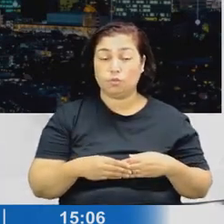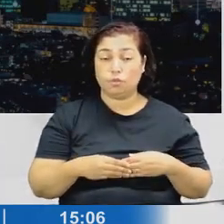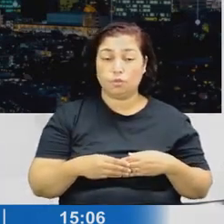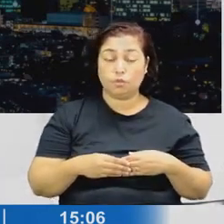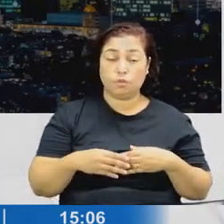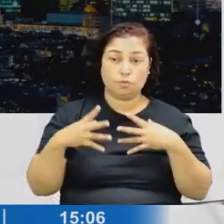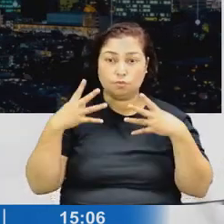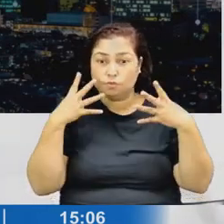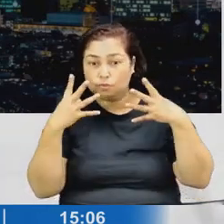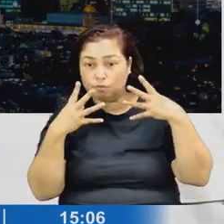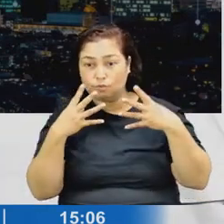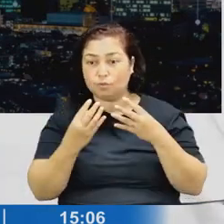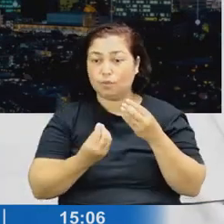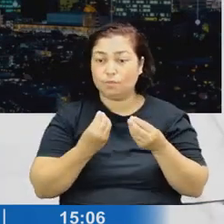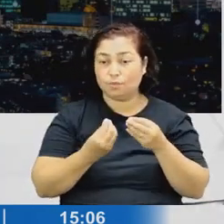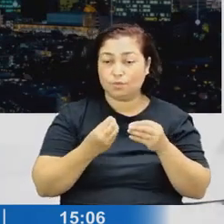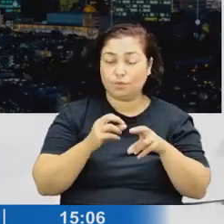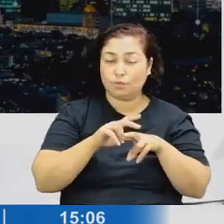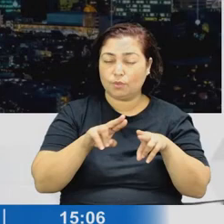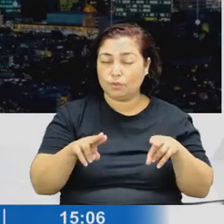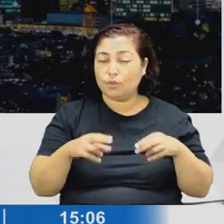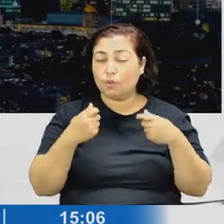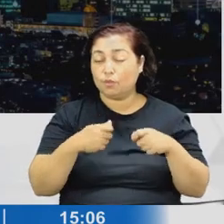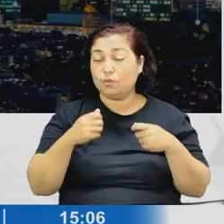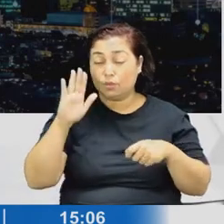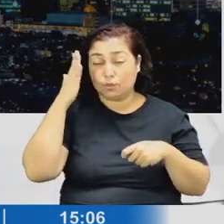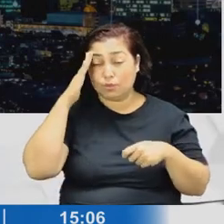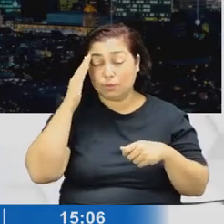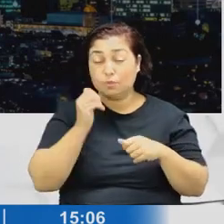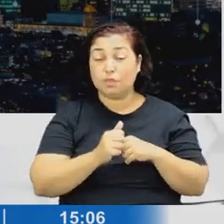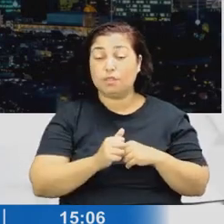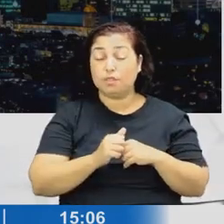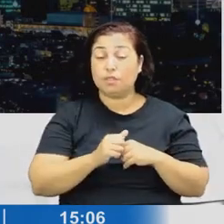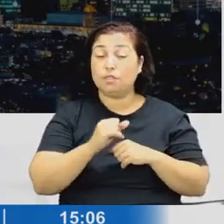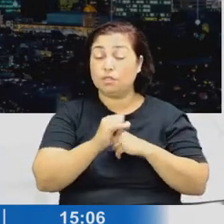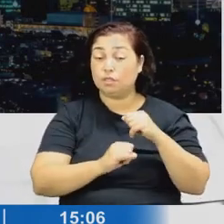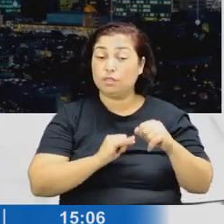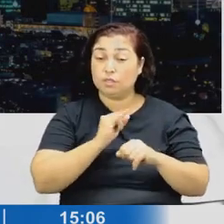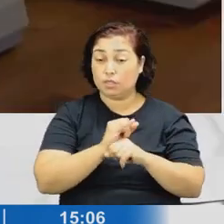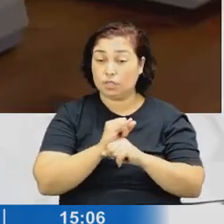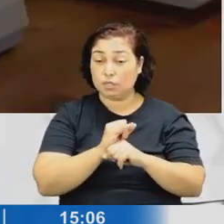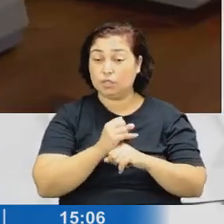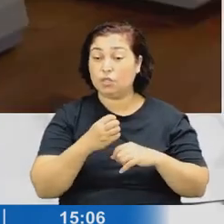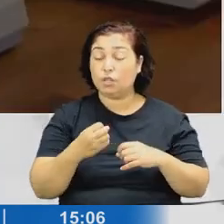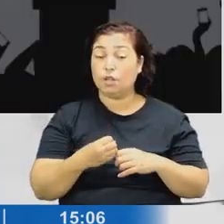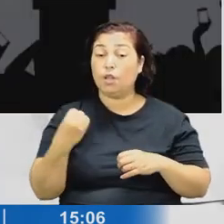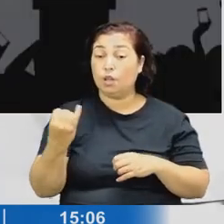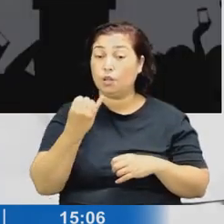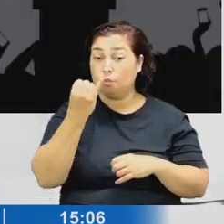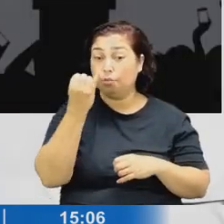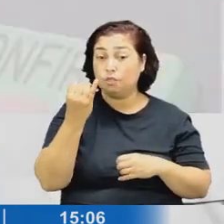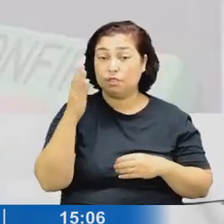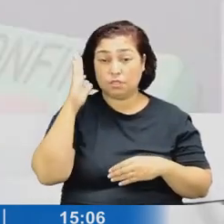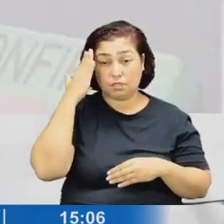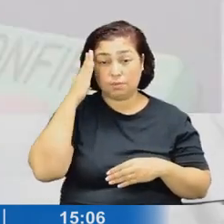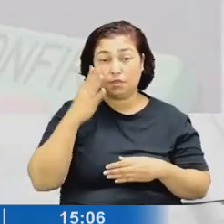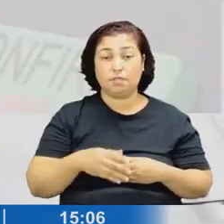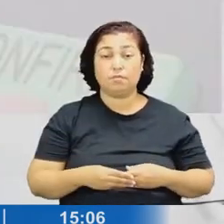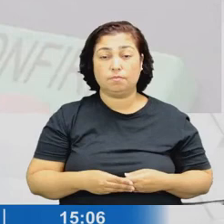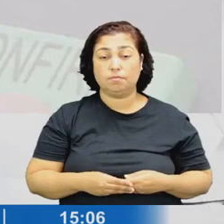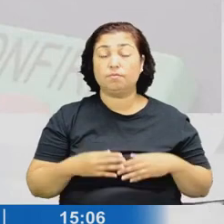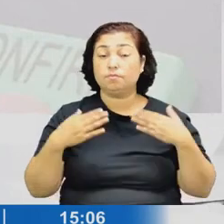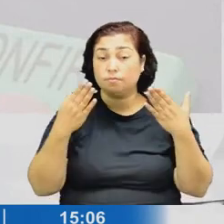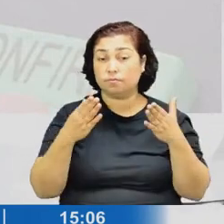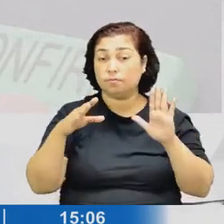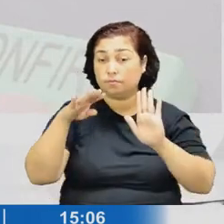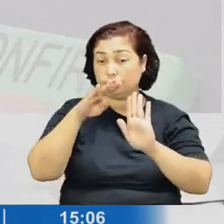tonto né Essa monte de coisa que tem que saber agora da internet então é importante ter isso como como norte né E aí